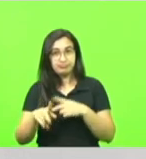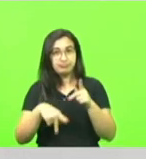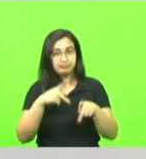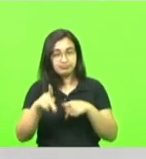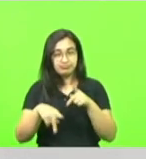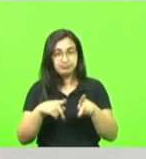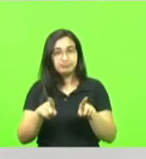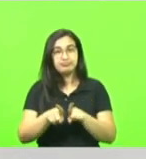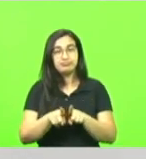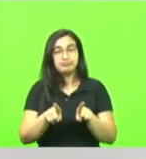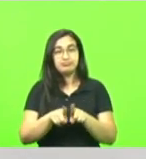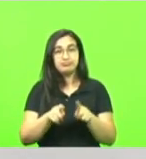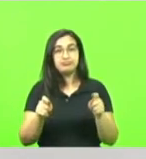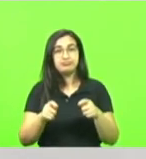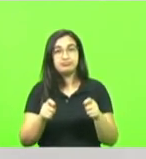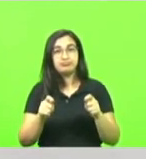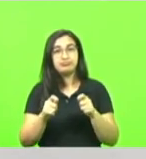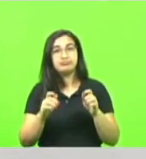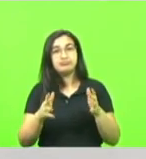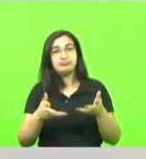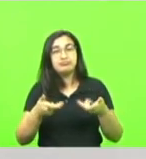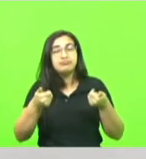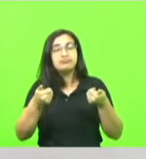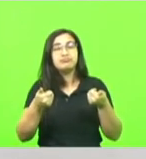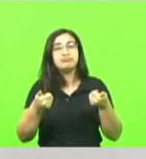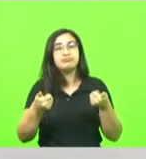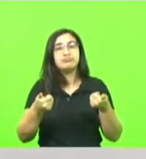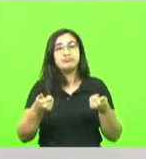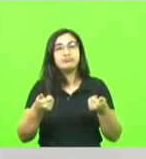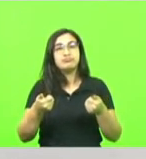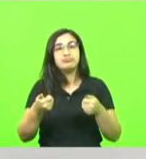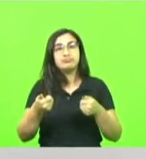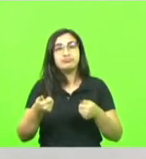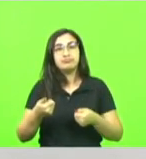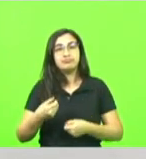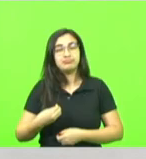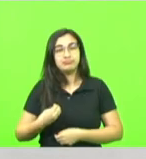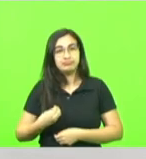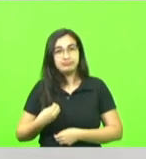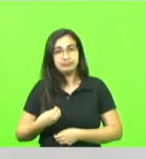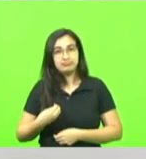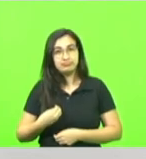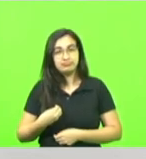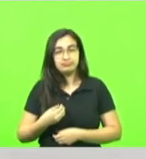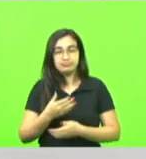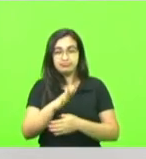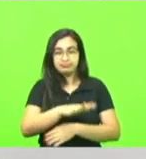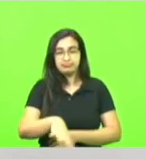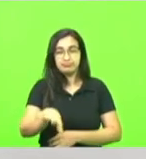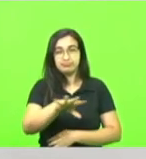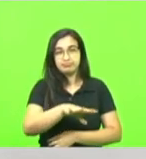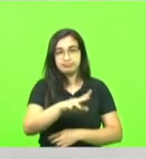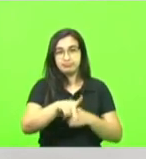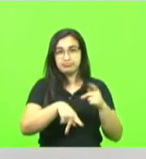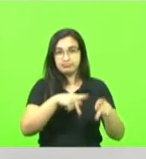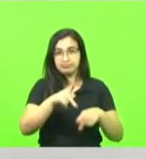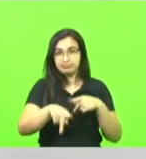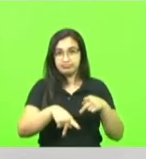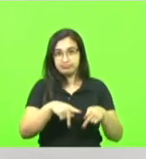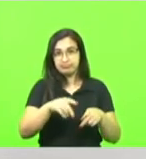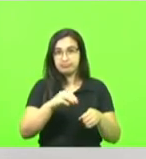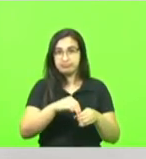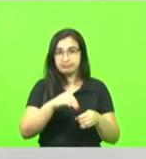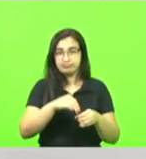haver uma melhora na qualidade de vida do povo da região de